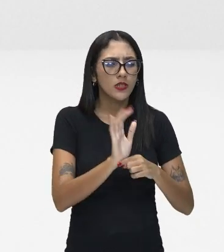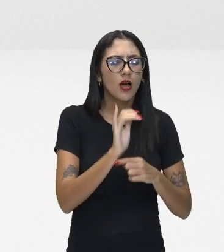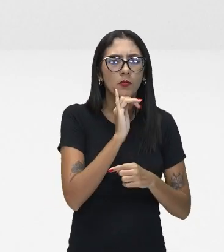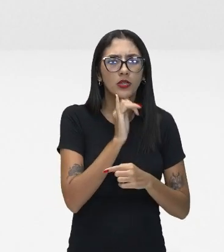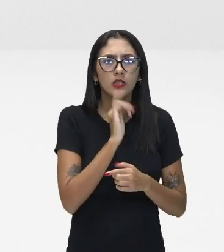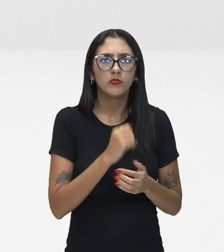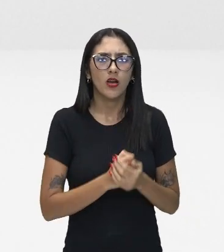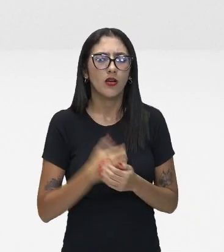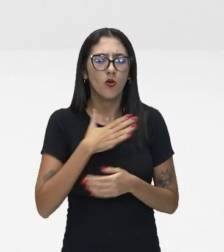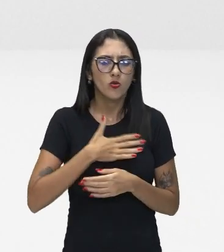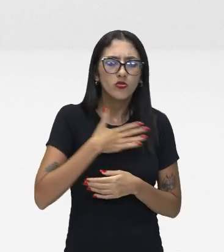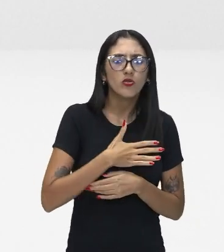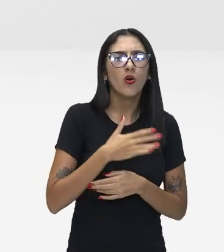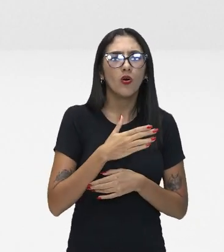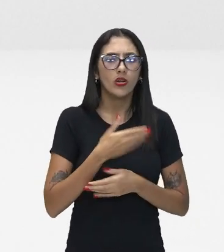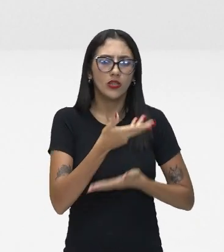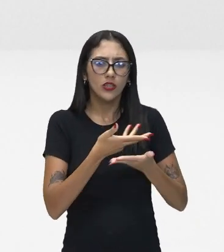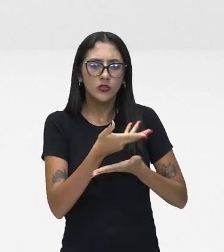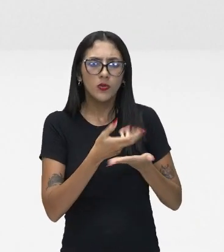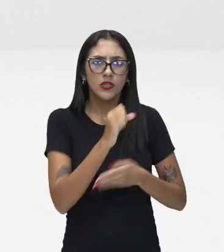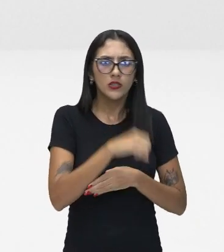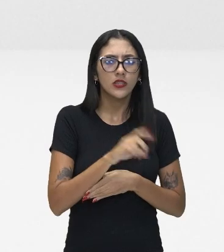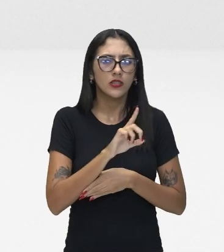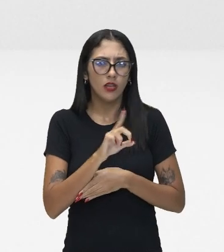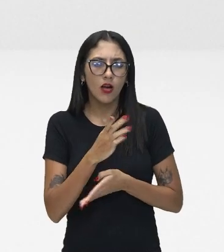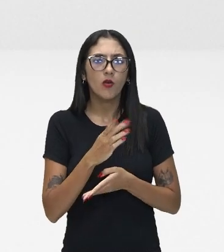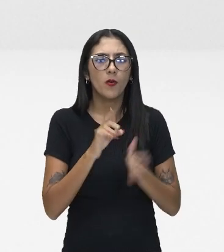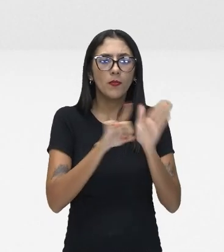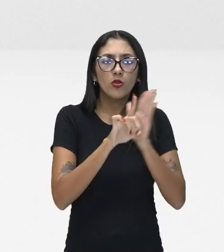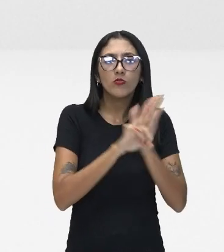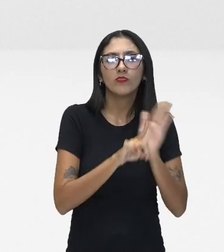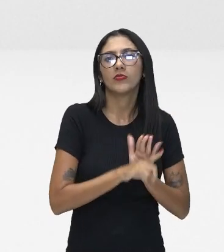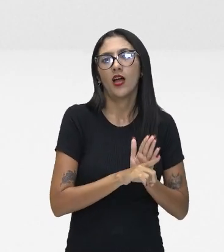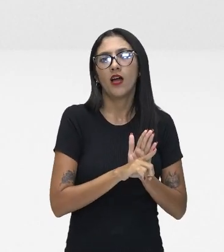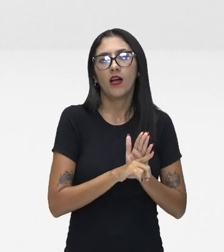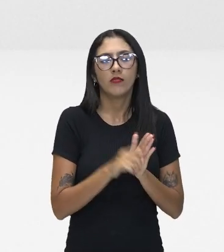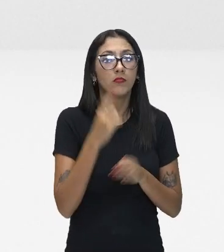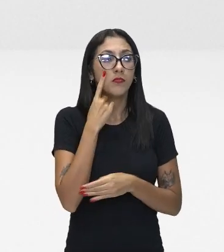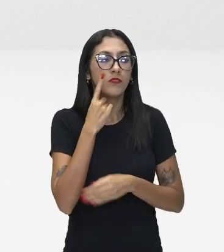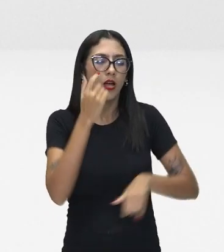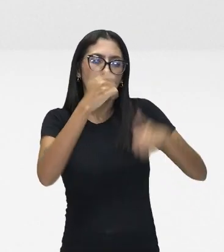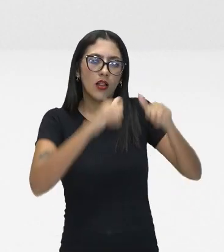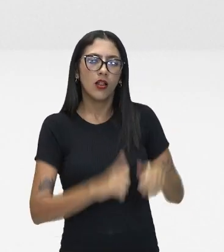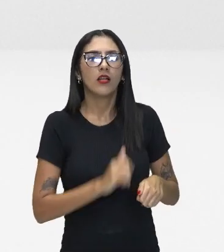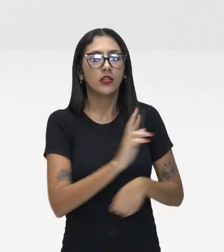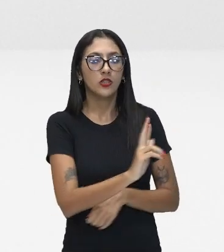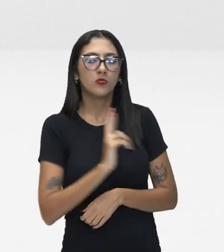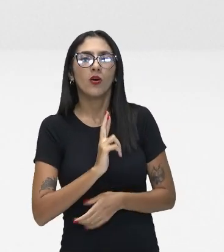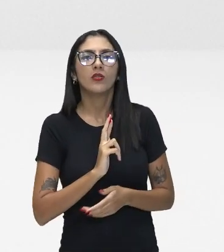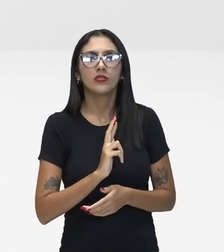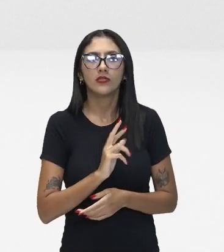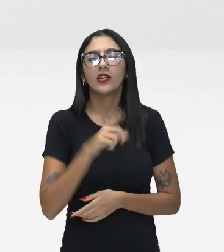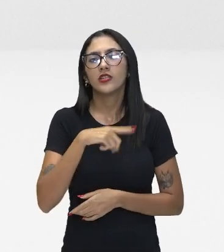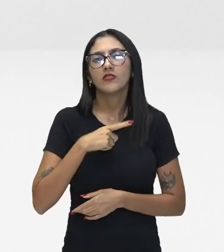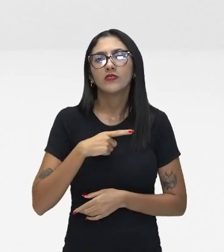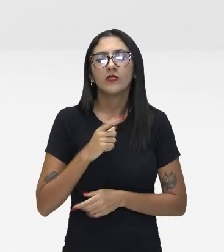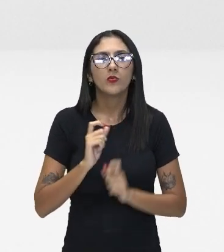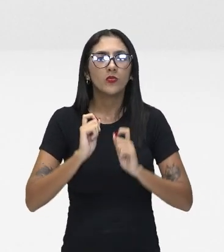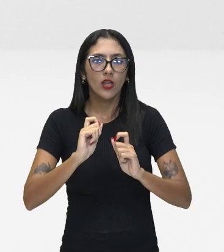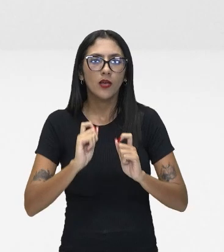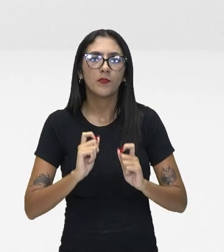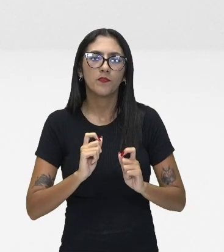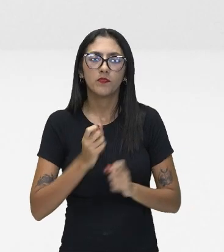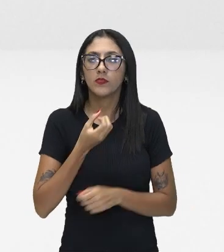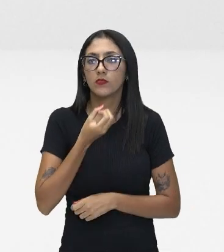desse cliente para tentar saber o que ele está achando, isso traz para você uma credibilidade, vai demonstrar credibilidade,